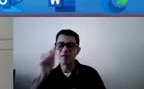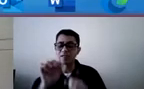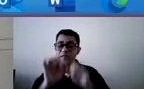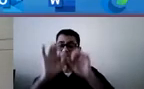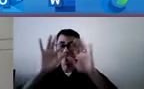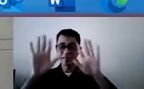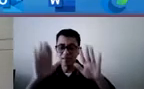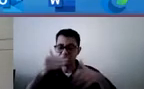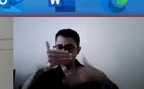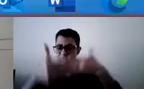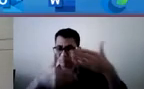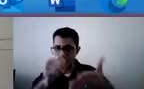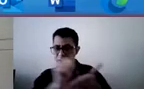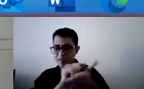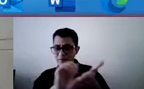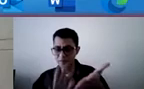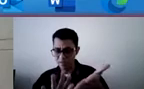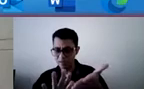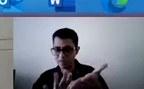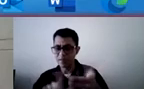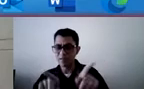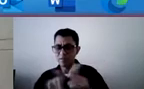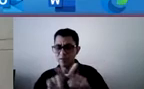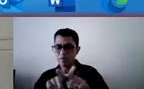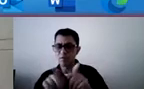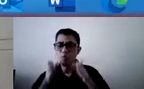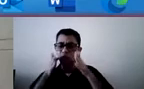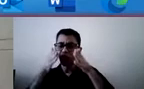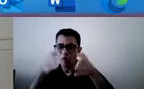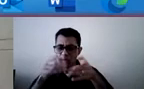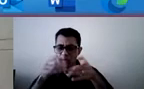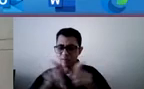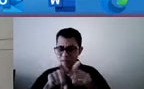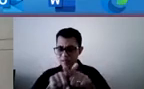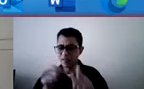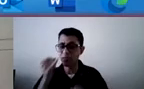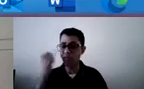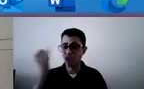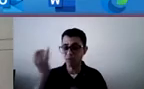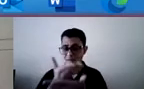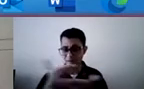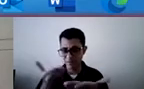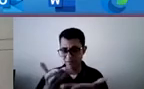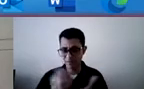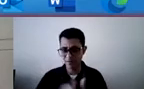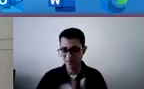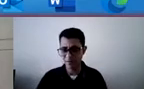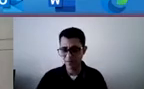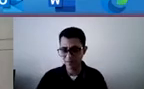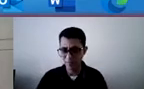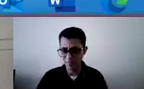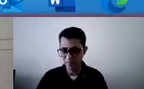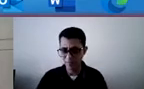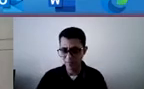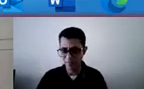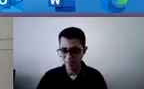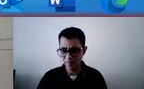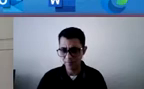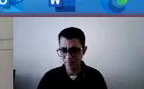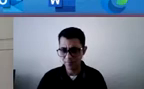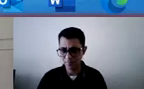desenvolver nossas atividades. A determinação, isso que eu acabei também de falar, que acaba sendo enaltecido com a